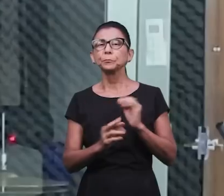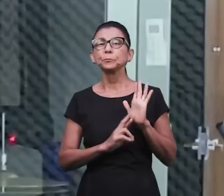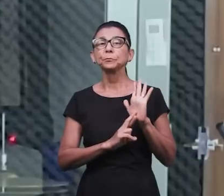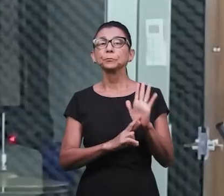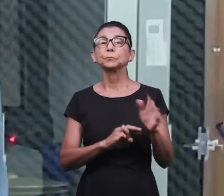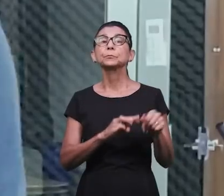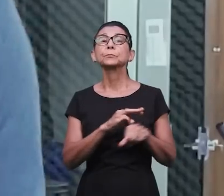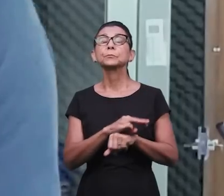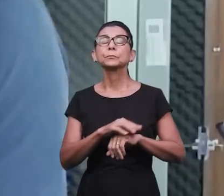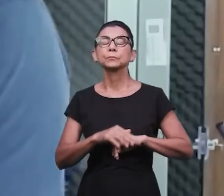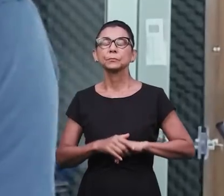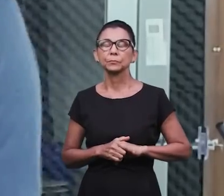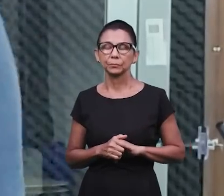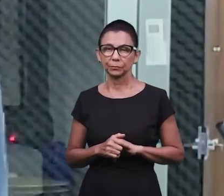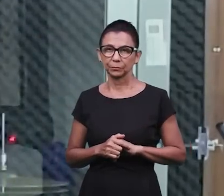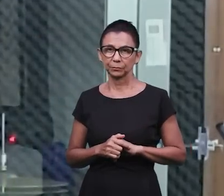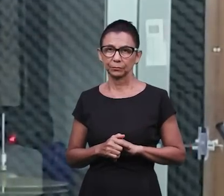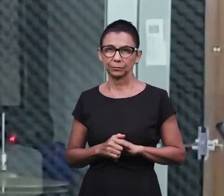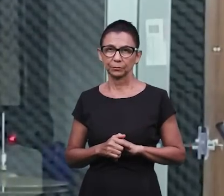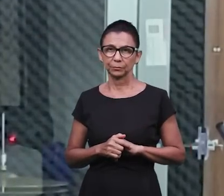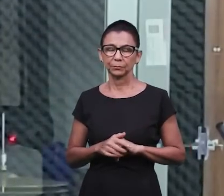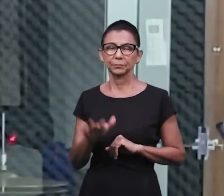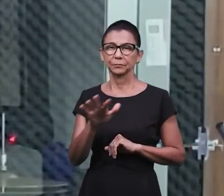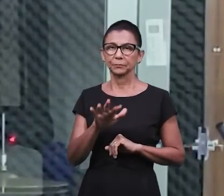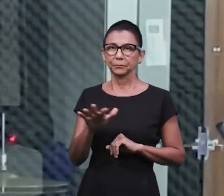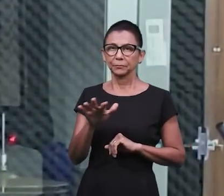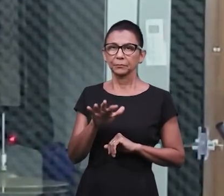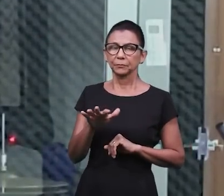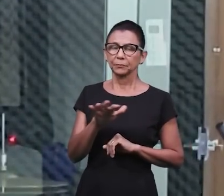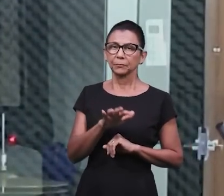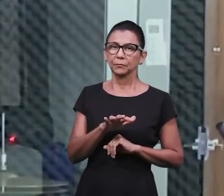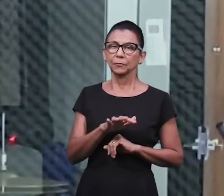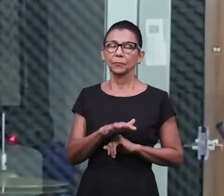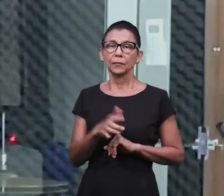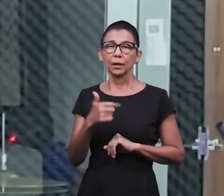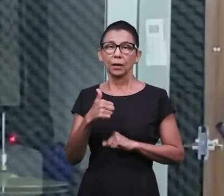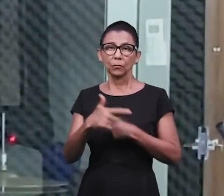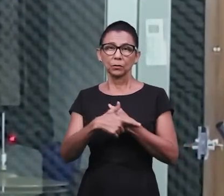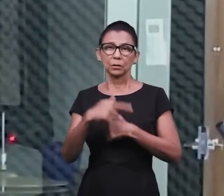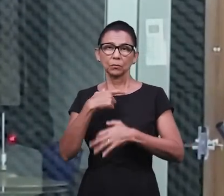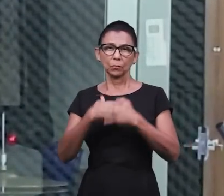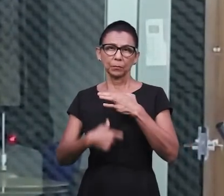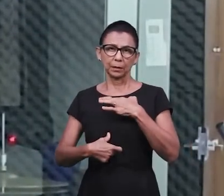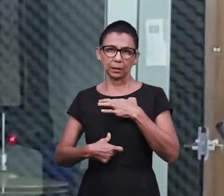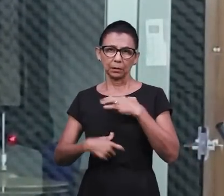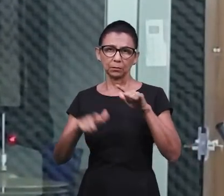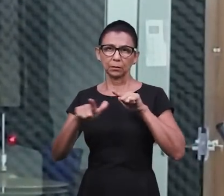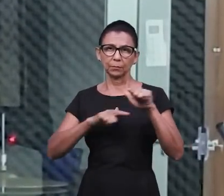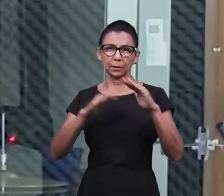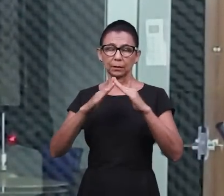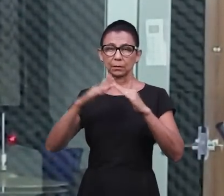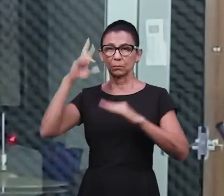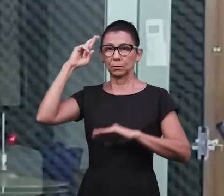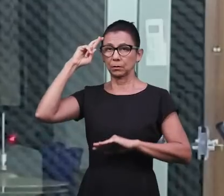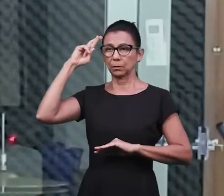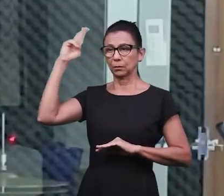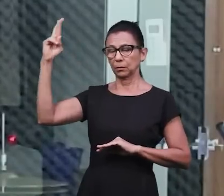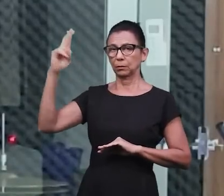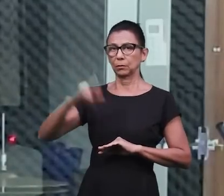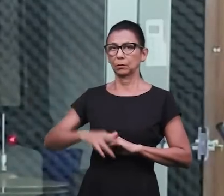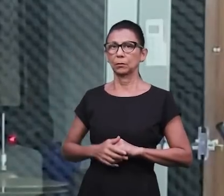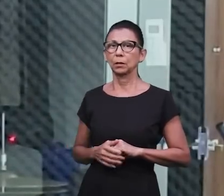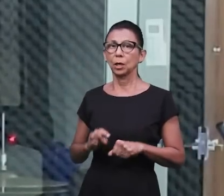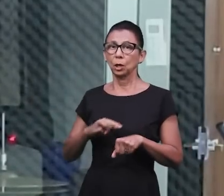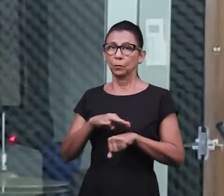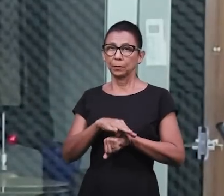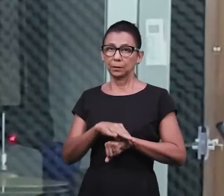cidade. Bom, é uma satisfação para nós, né? Eu como obreiro na casa do Senhor, estamos aqui no